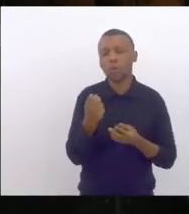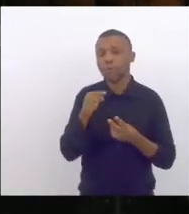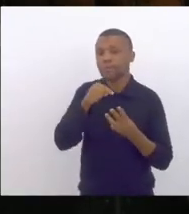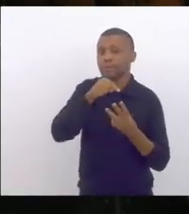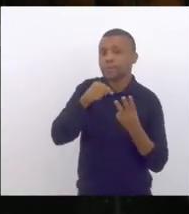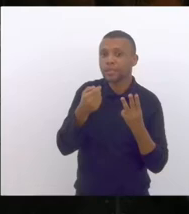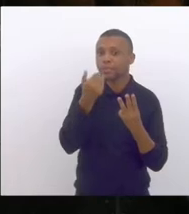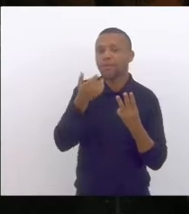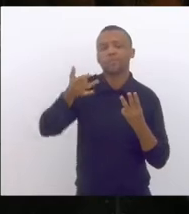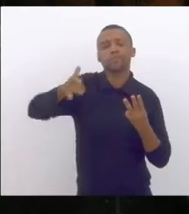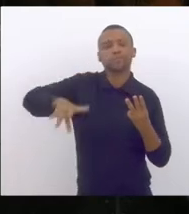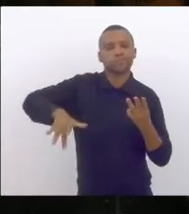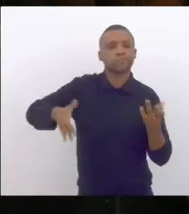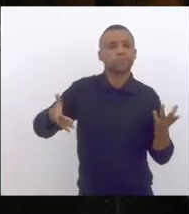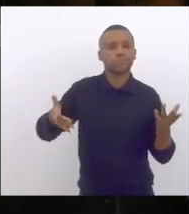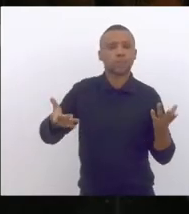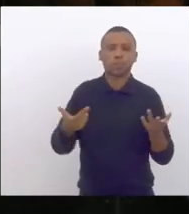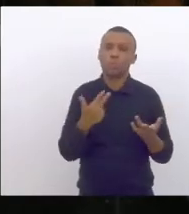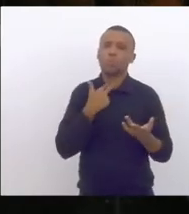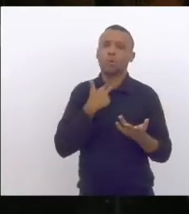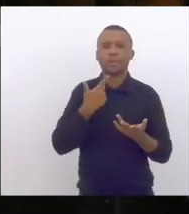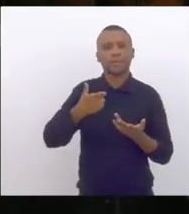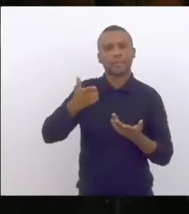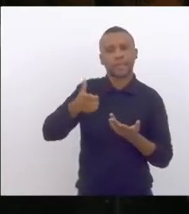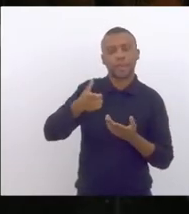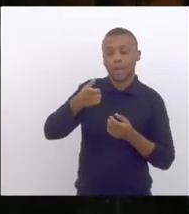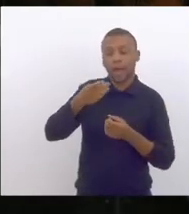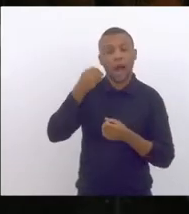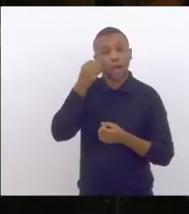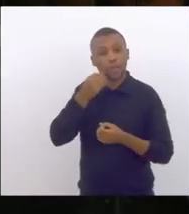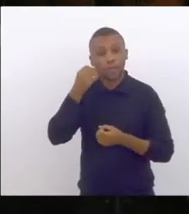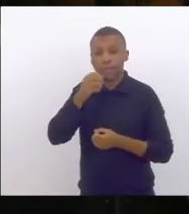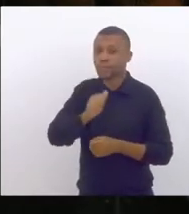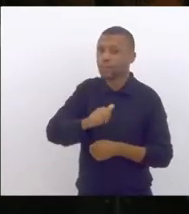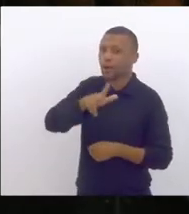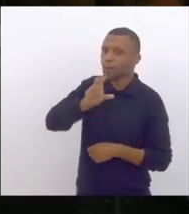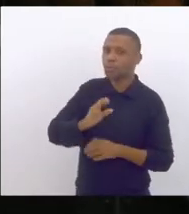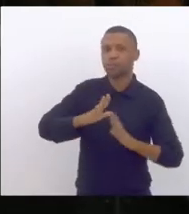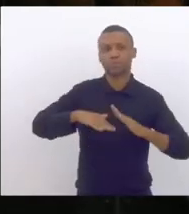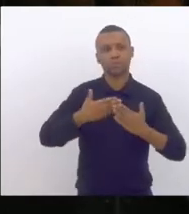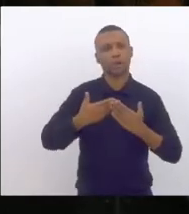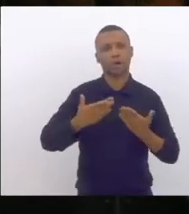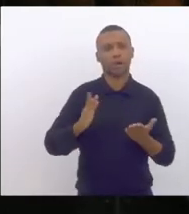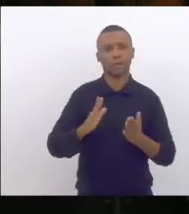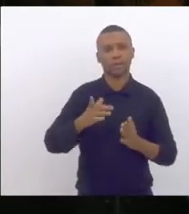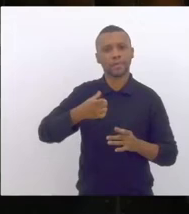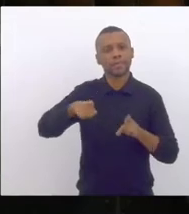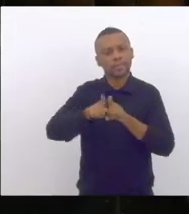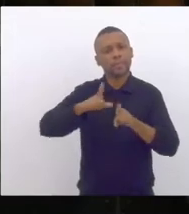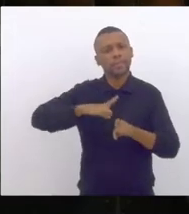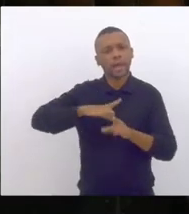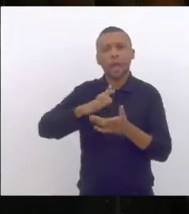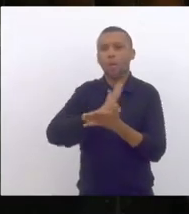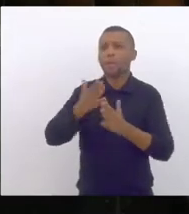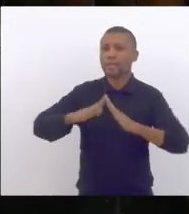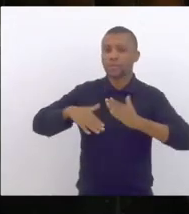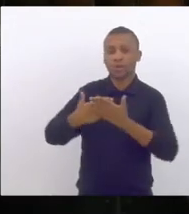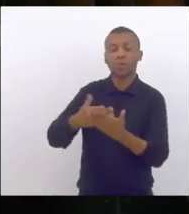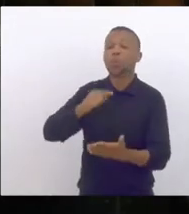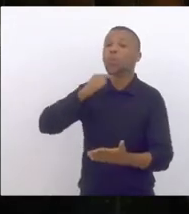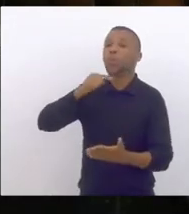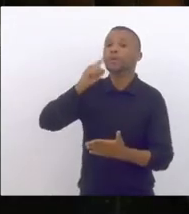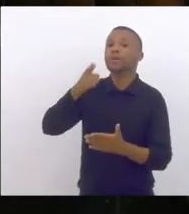ser as coisas não brasileiro muito menos de um estudante há casos inclusive que as escolas não estão conseguindo quitar